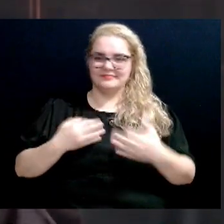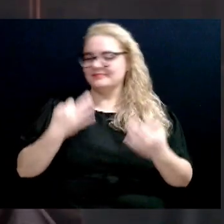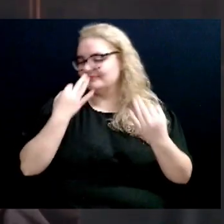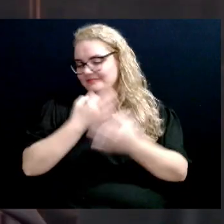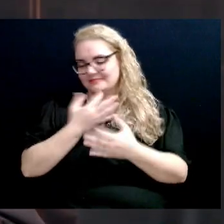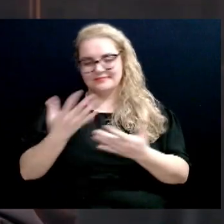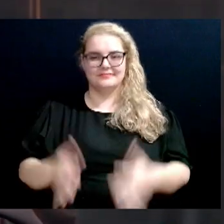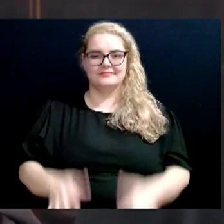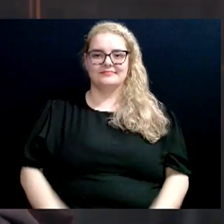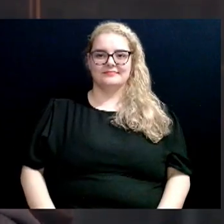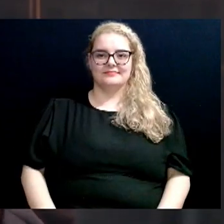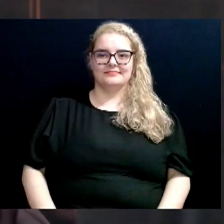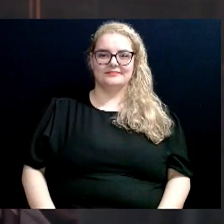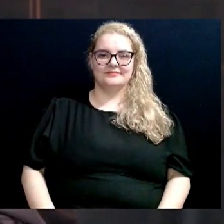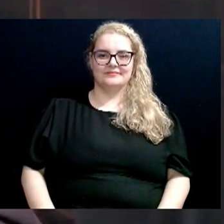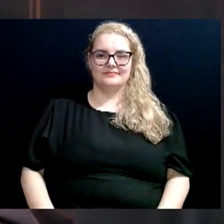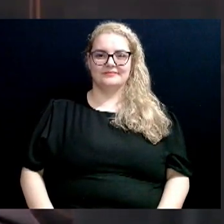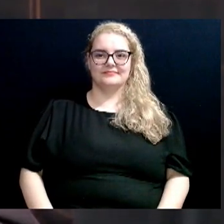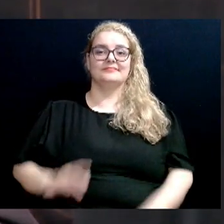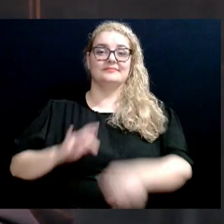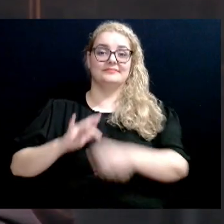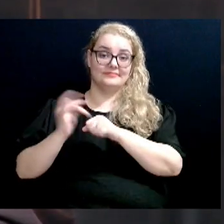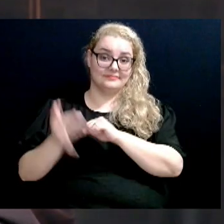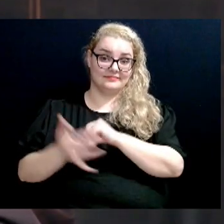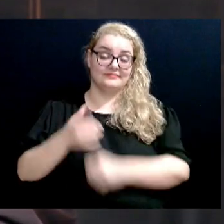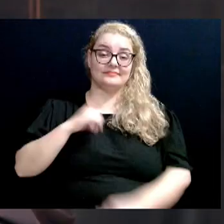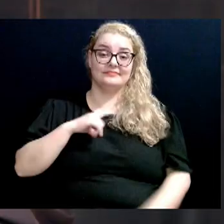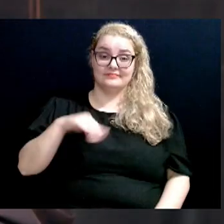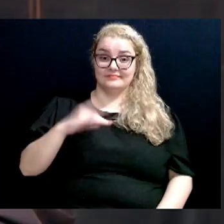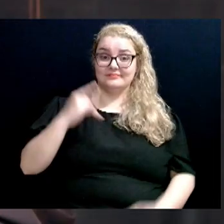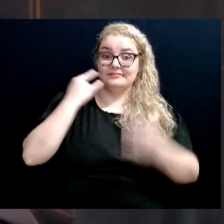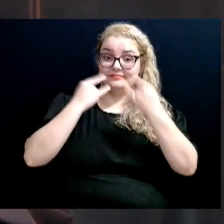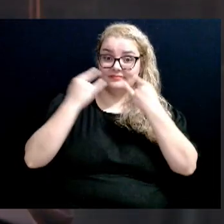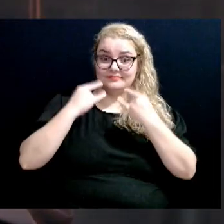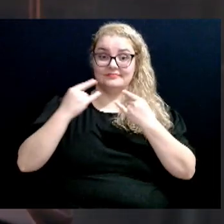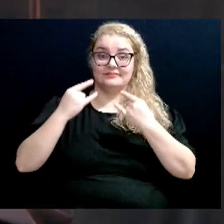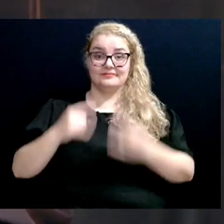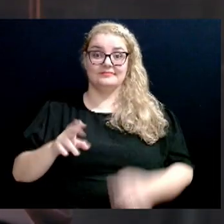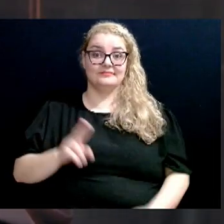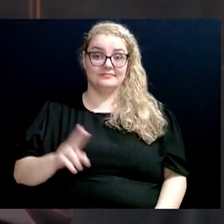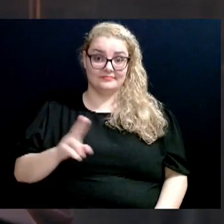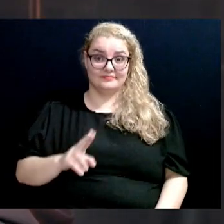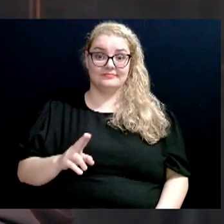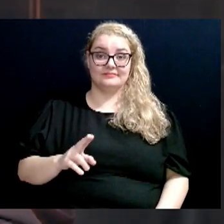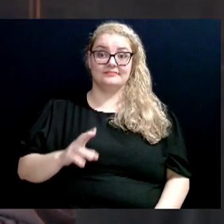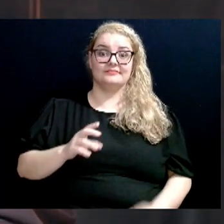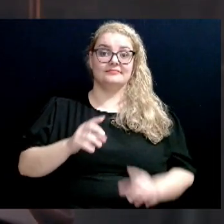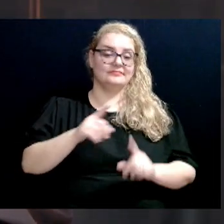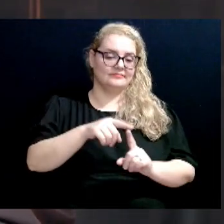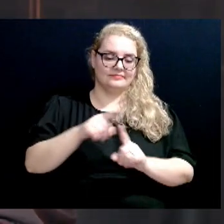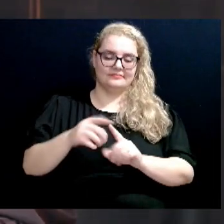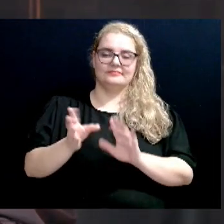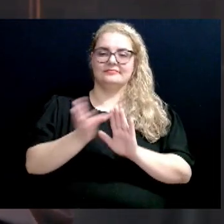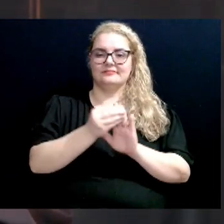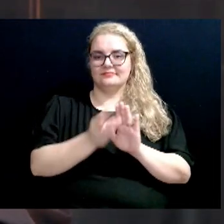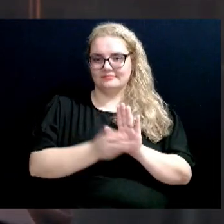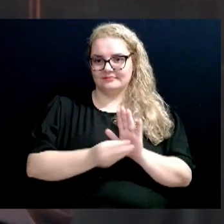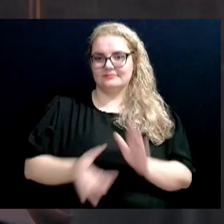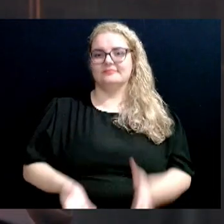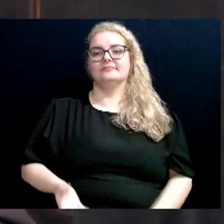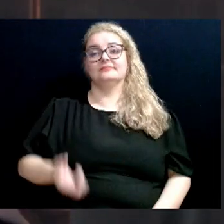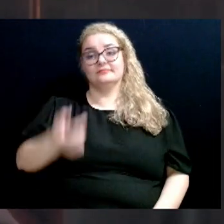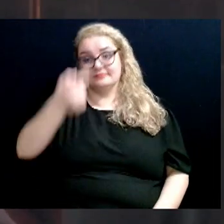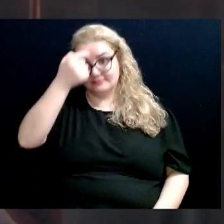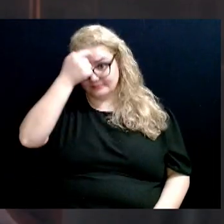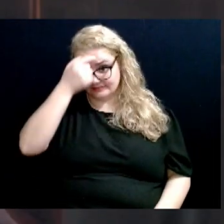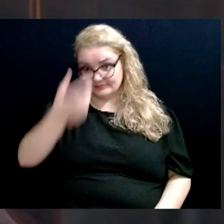nas nossas redes, né, quem tem mais interesse em consumir esse tipo de conteúdo, não é, com realmente bastante ciência e